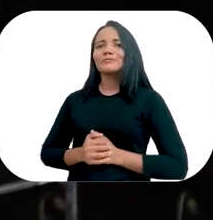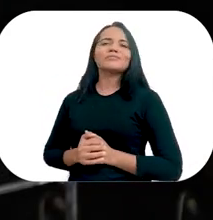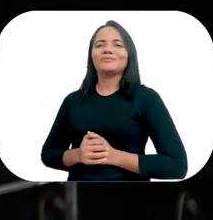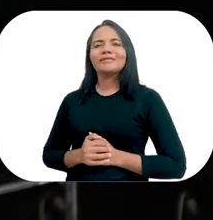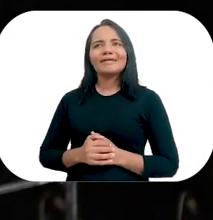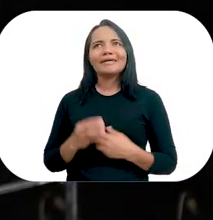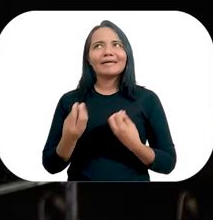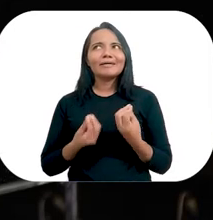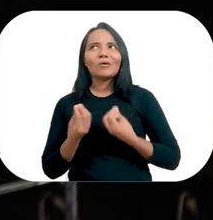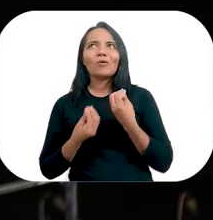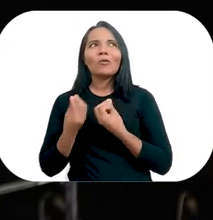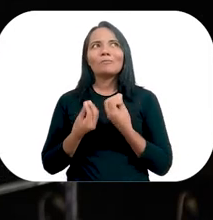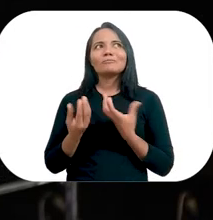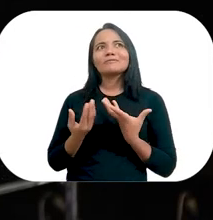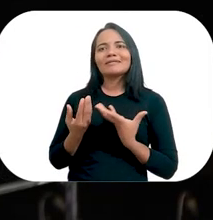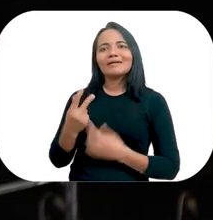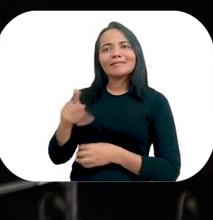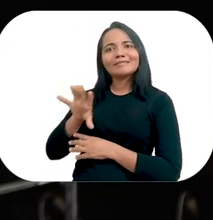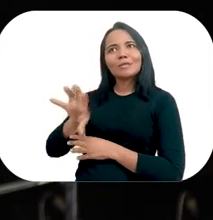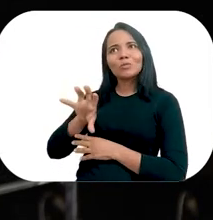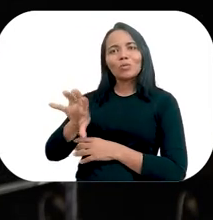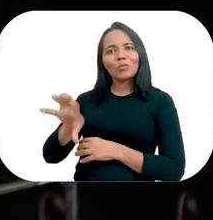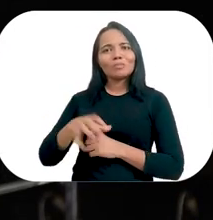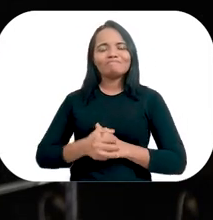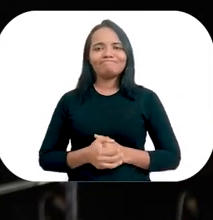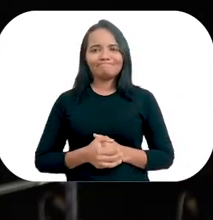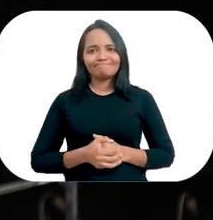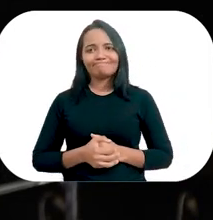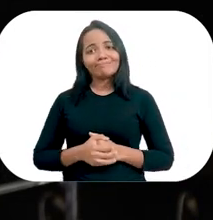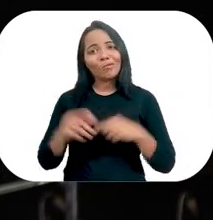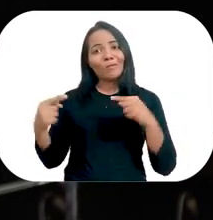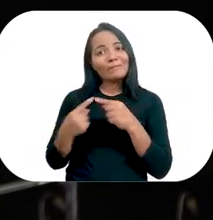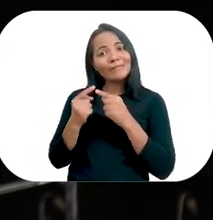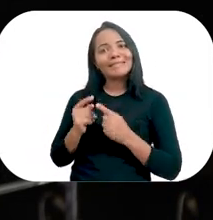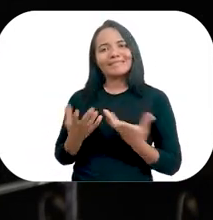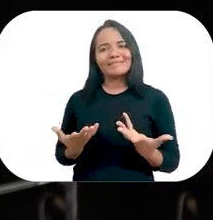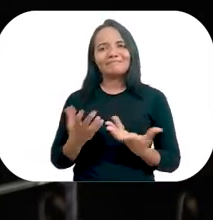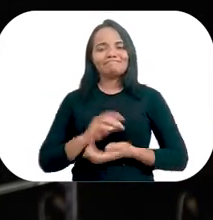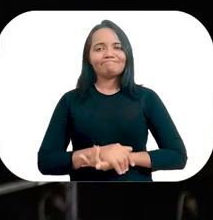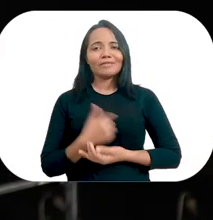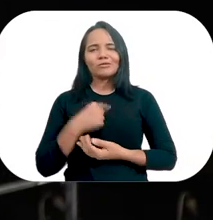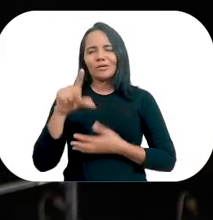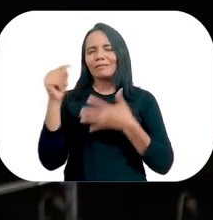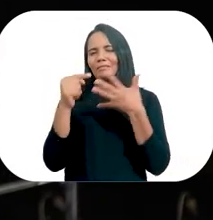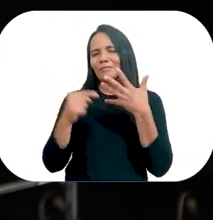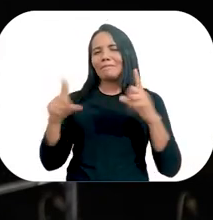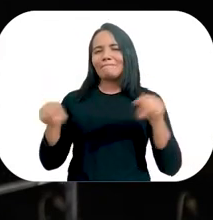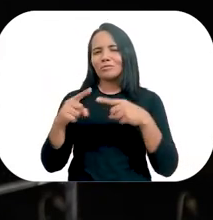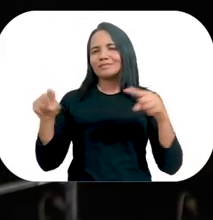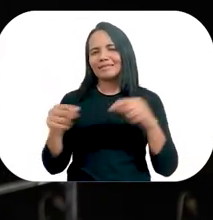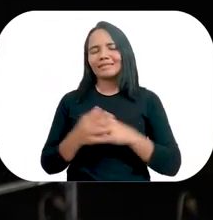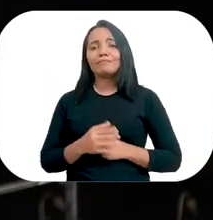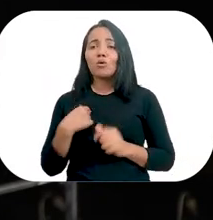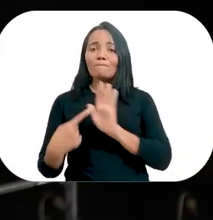fugir do que realmente é a cara dele. Né? Aí eu fiz a escolha do repertório baseada nisso. Mostrei